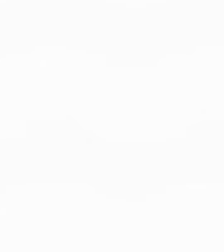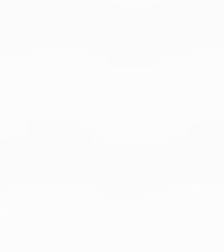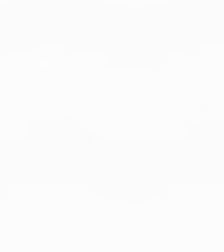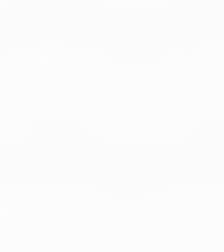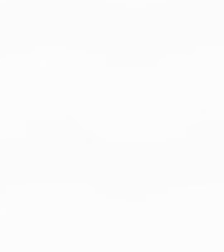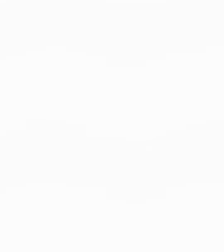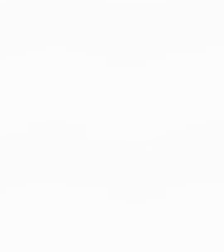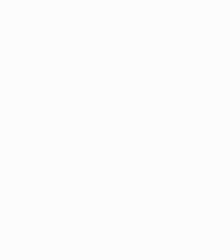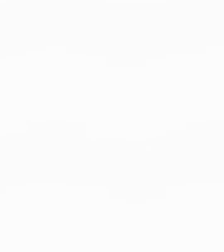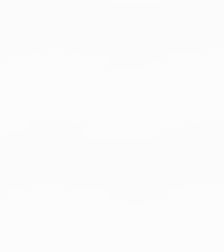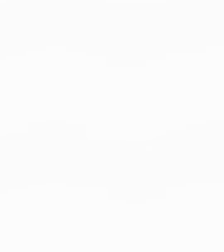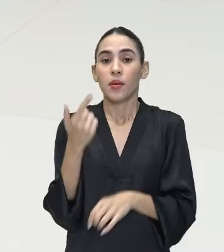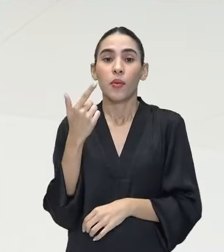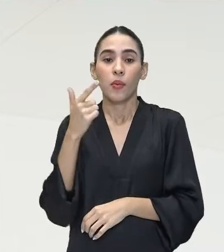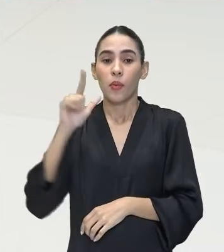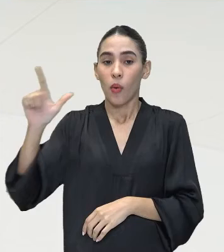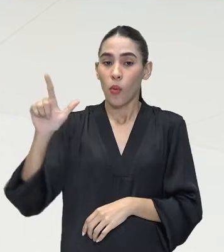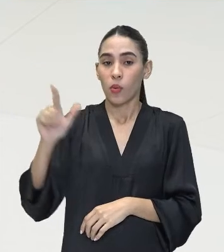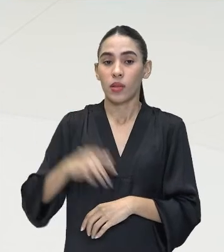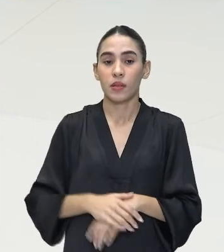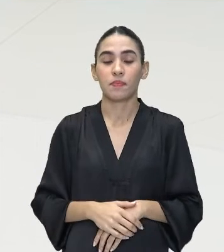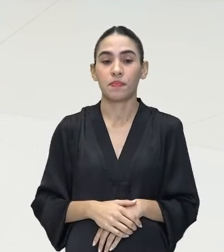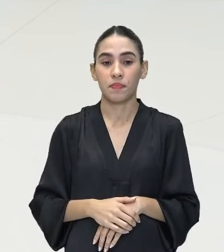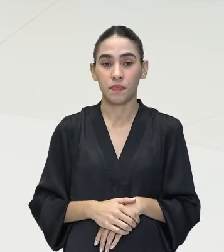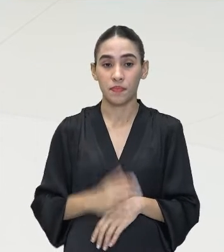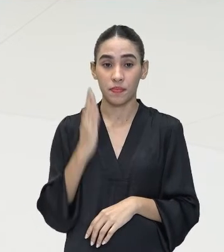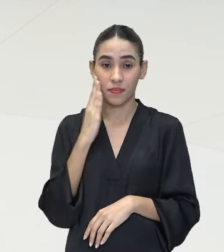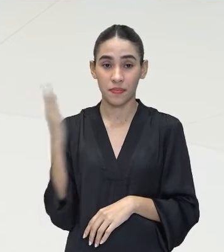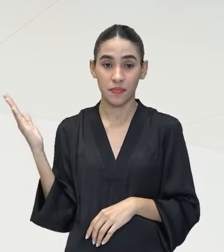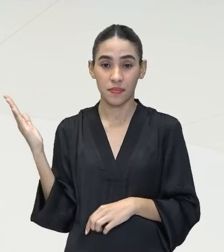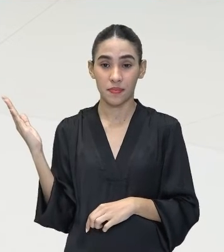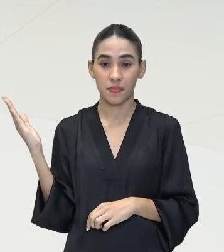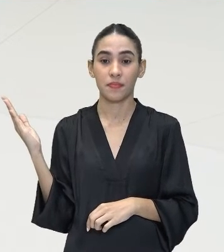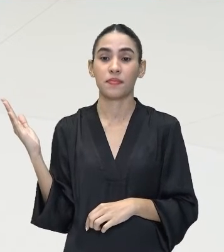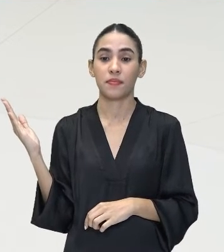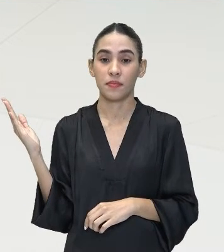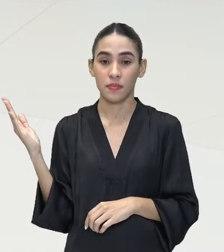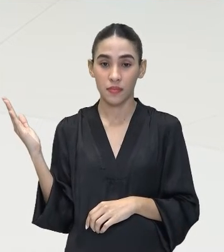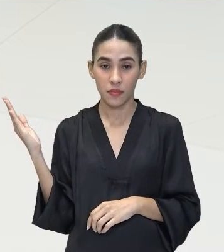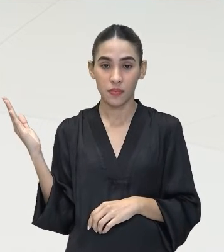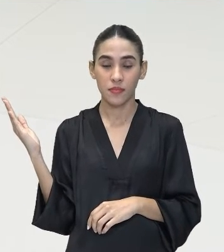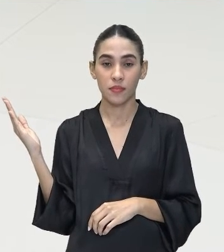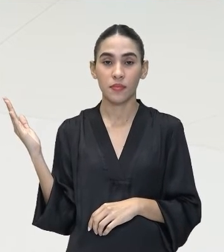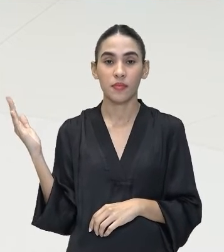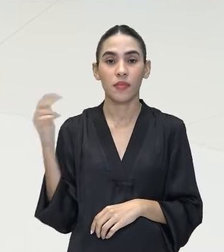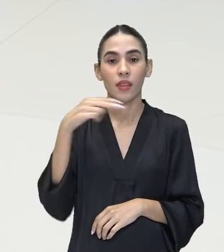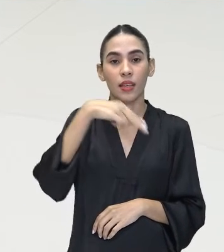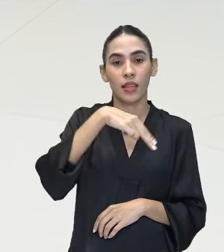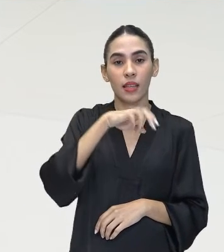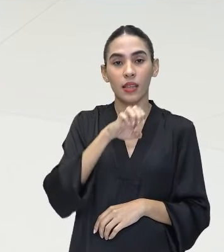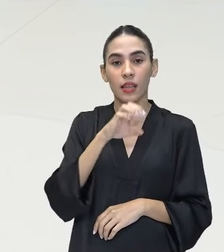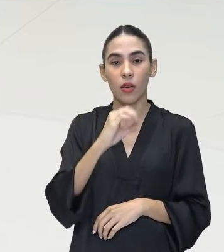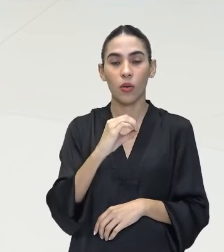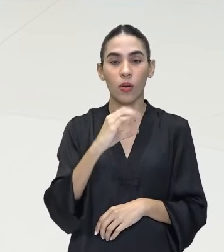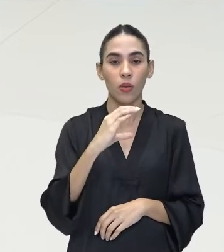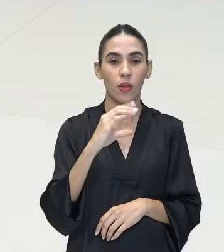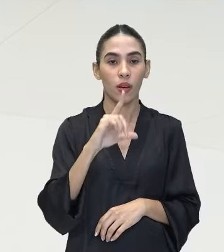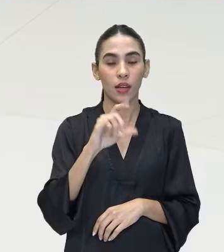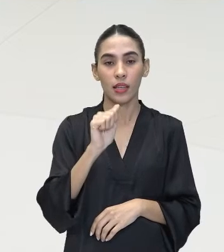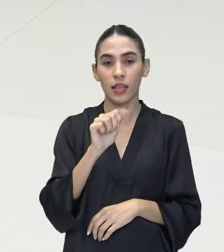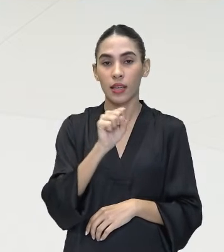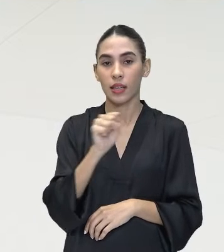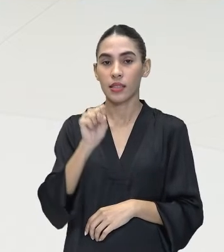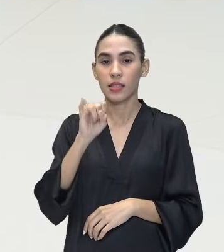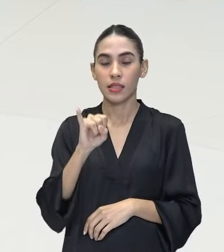para vocês uma outra escultura aqui lá do neoclassicismo. Então, com mais